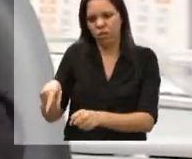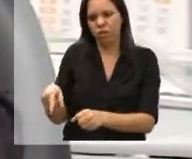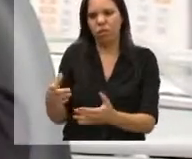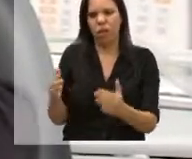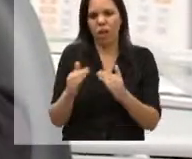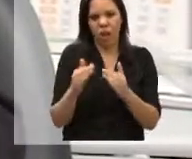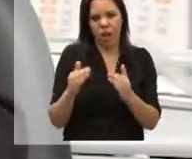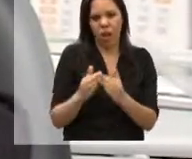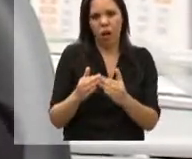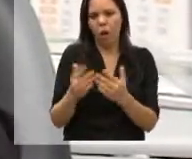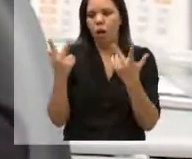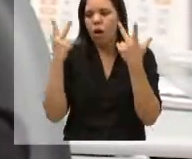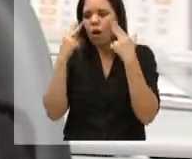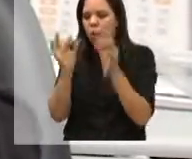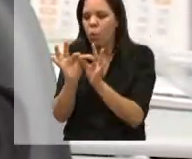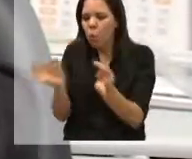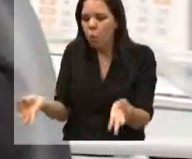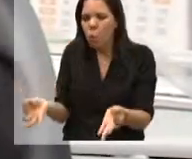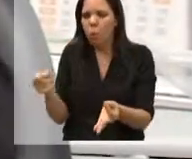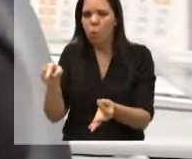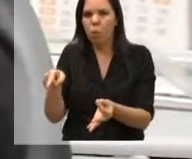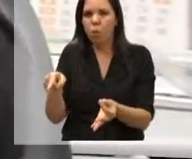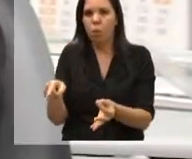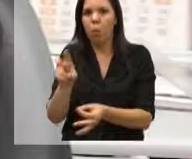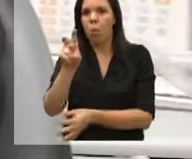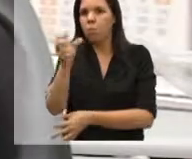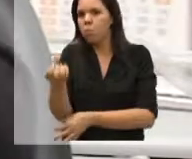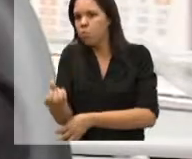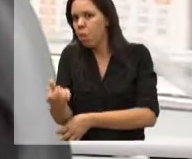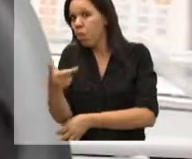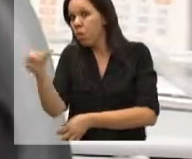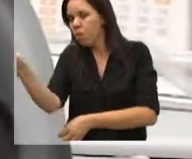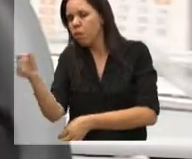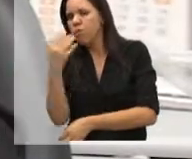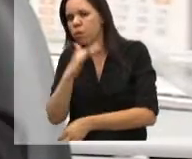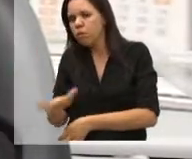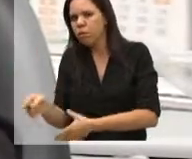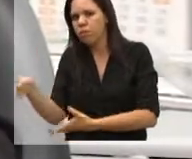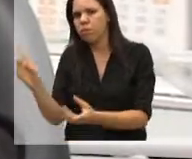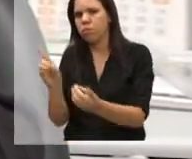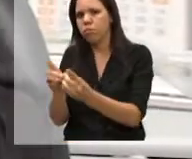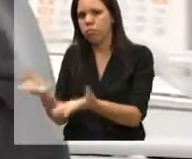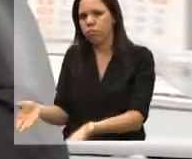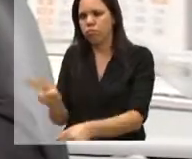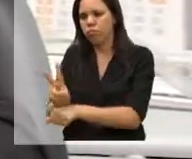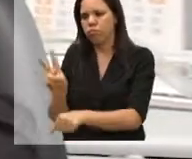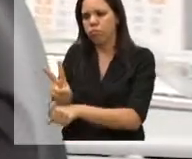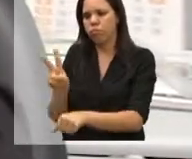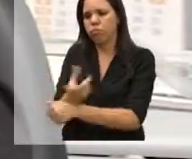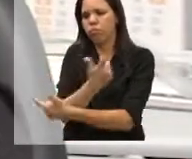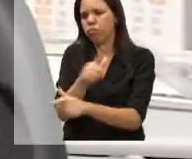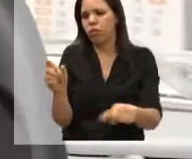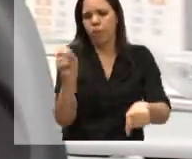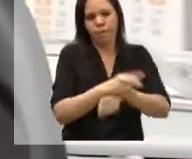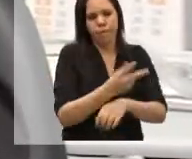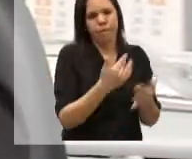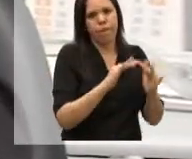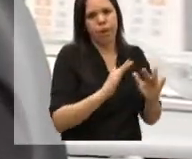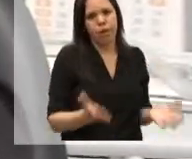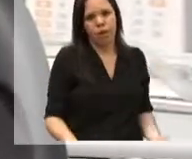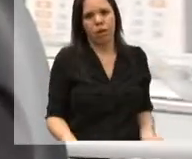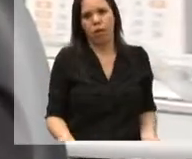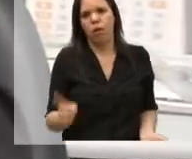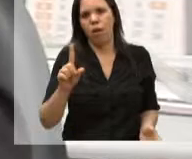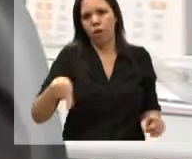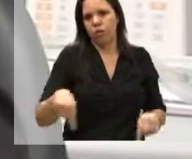numa casa comum, simples, humilde, tem lá 5, 6, 10 crianças sendo atendidas porque não tem vagas na creche. Quer dizer, esse